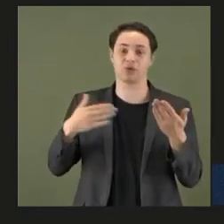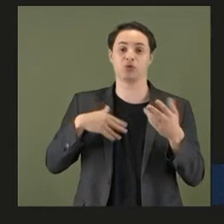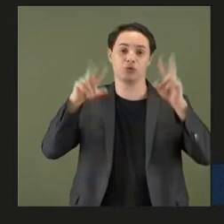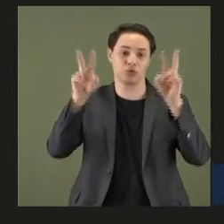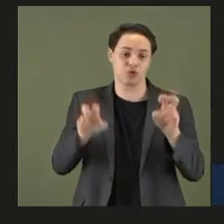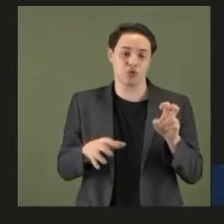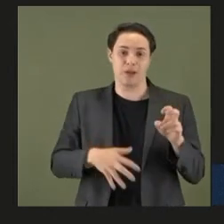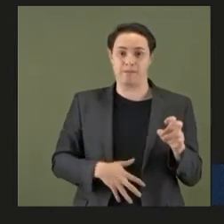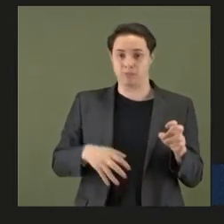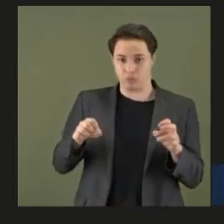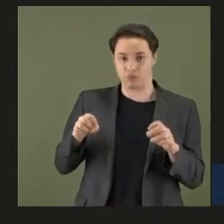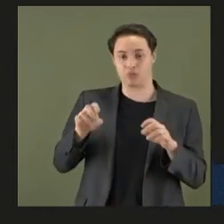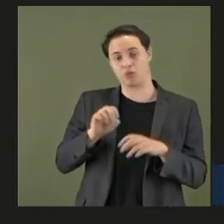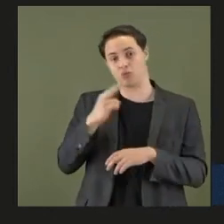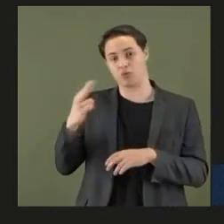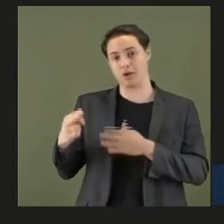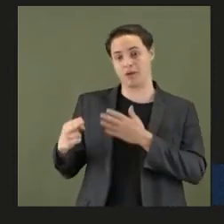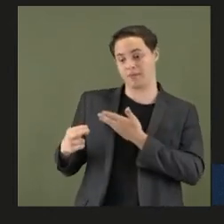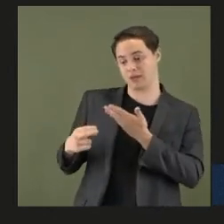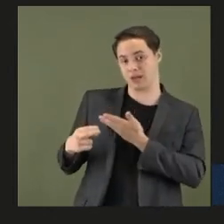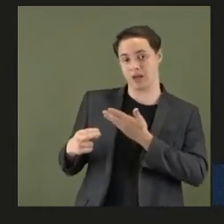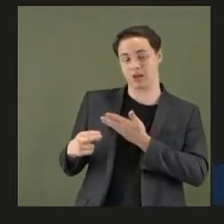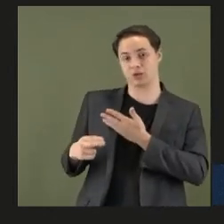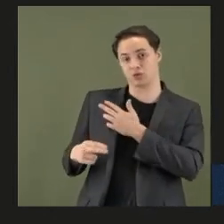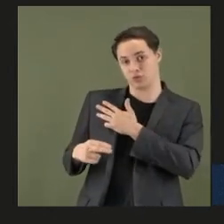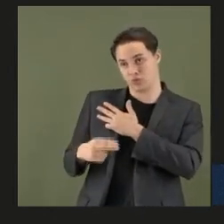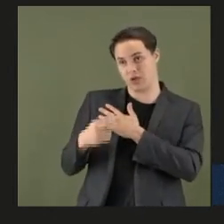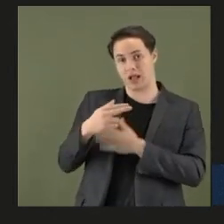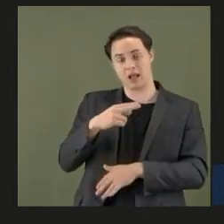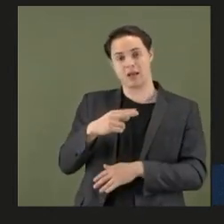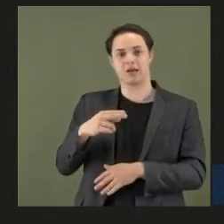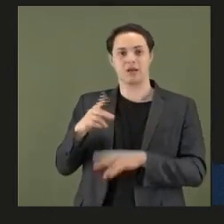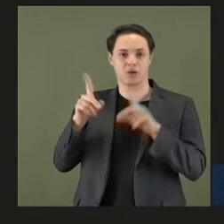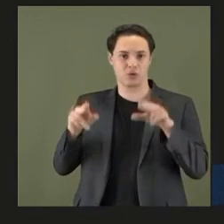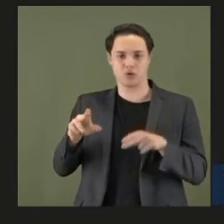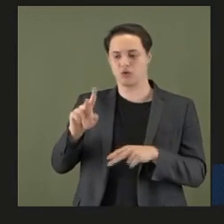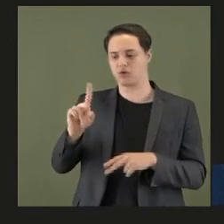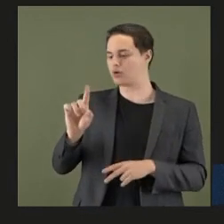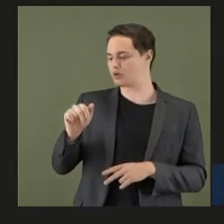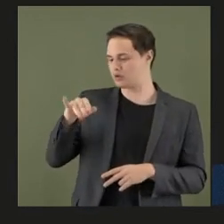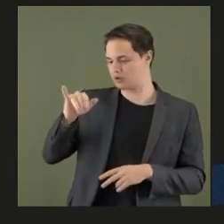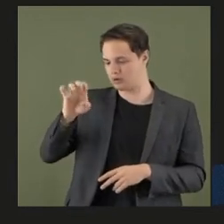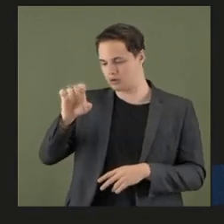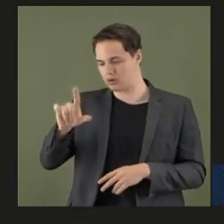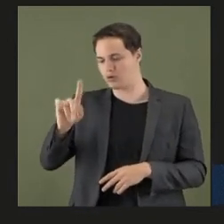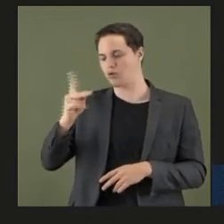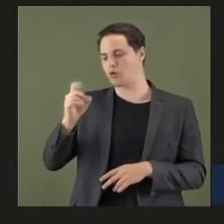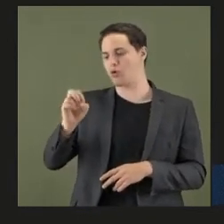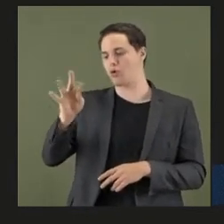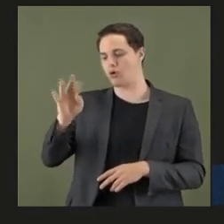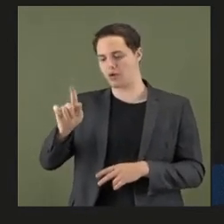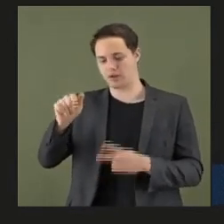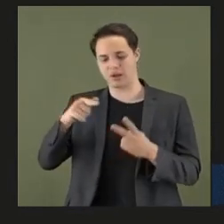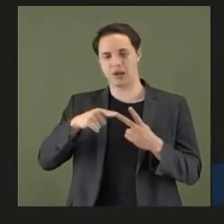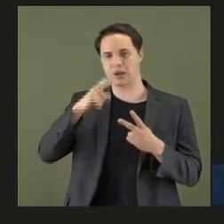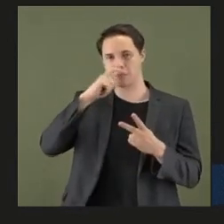aborto, ou então as amizades de Lula com ditadores sangrentos, como Daniel Ortega, da Nicarágua, e Nicolás Maduro,